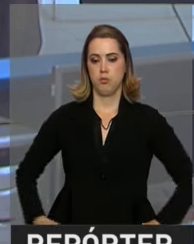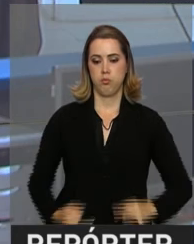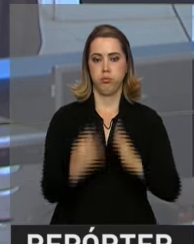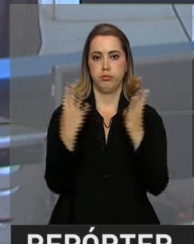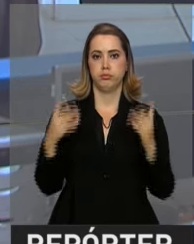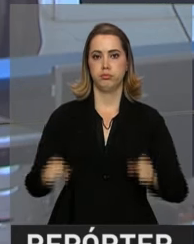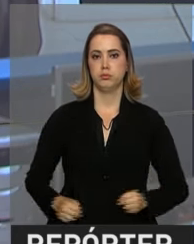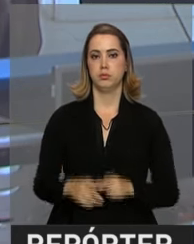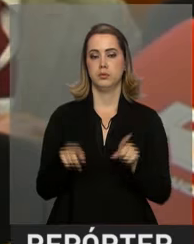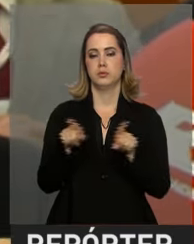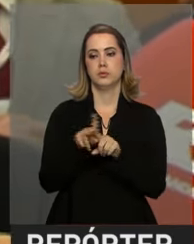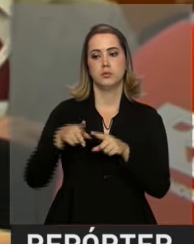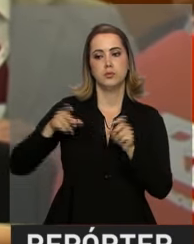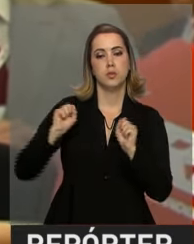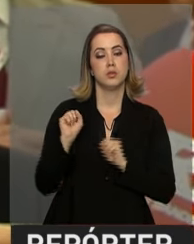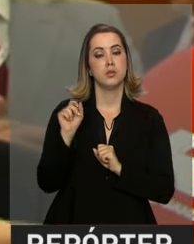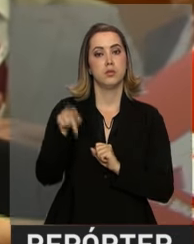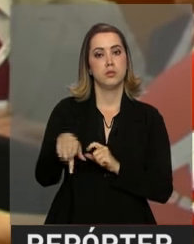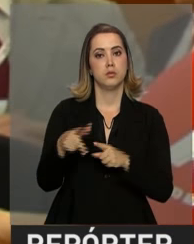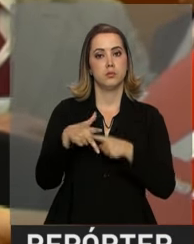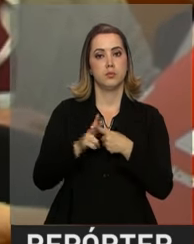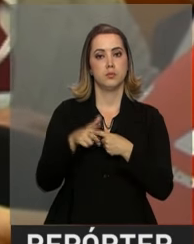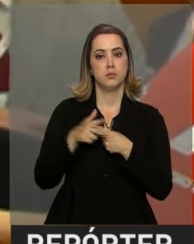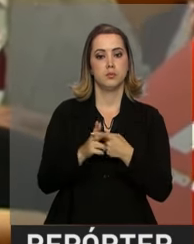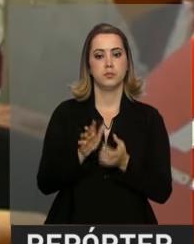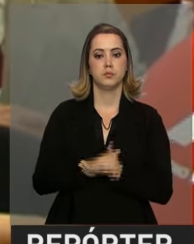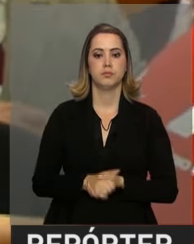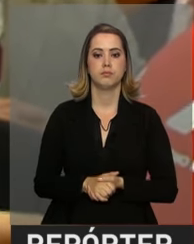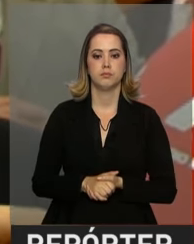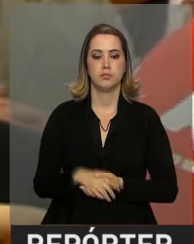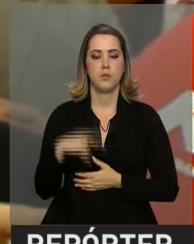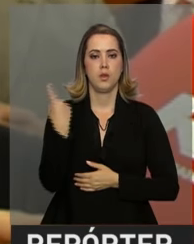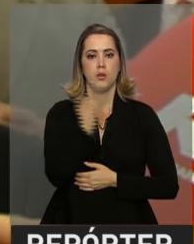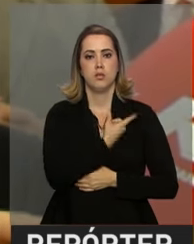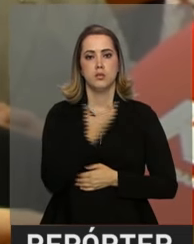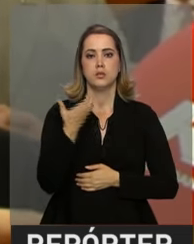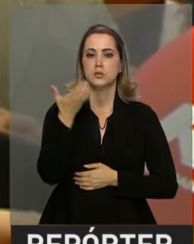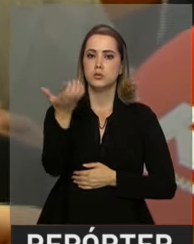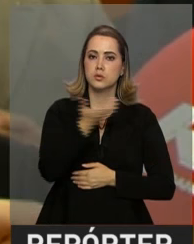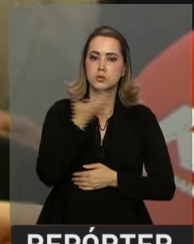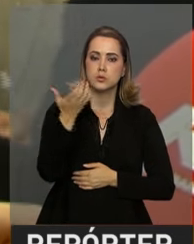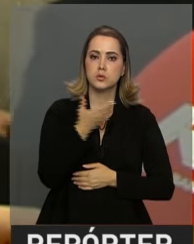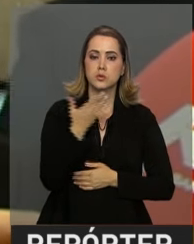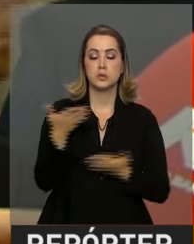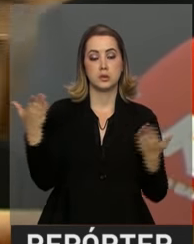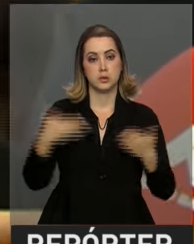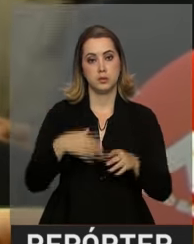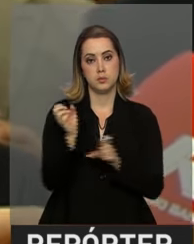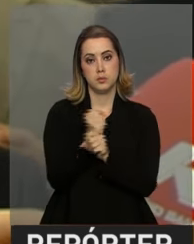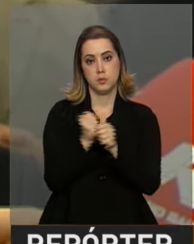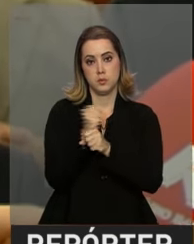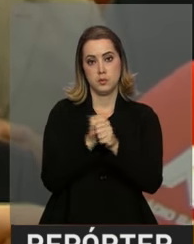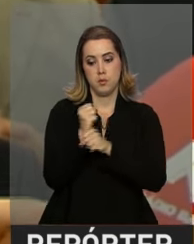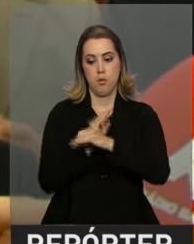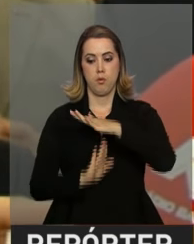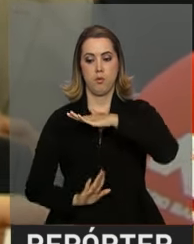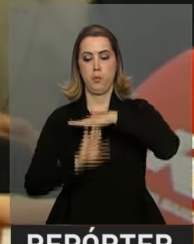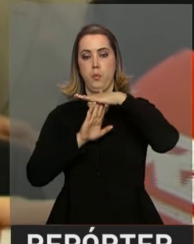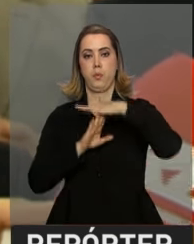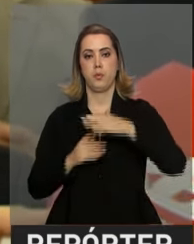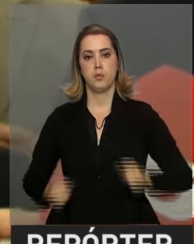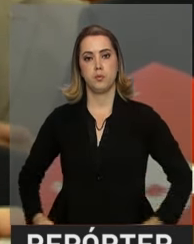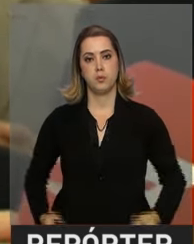reforma da previdência. Nós queremos aprovar este ano a fixação do teto e teremos já a